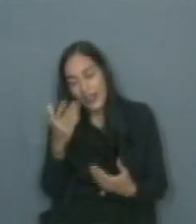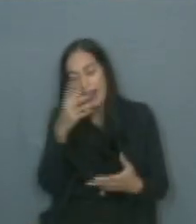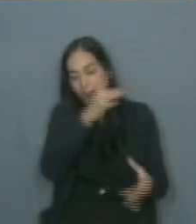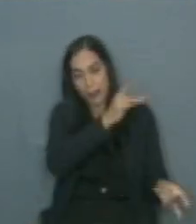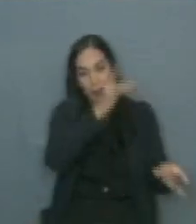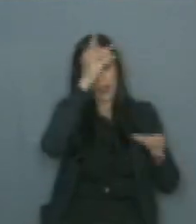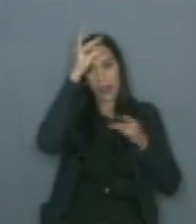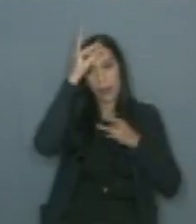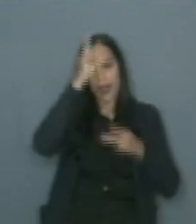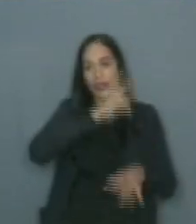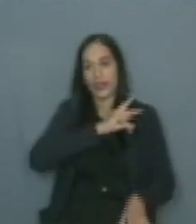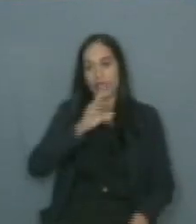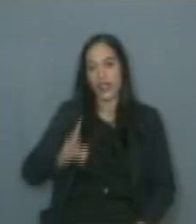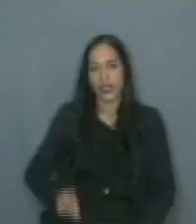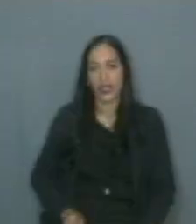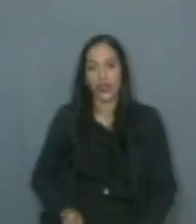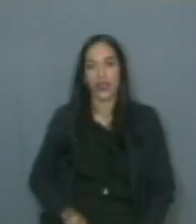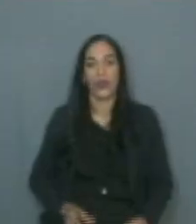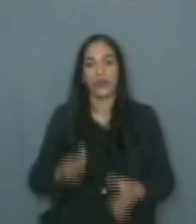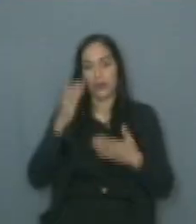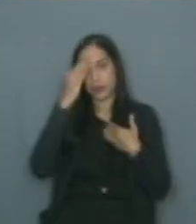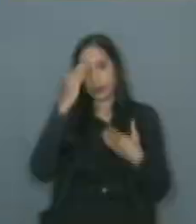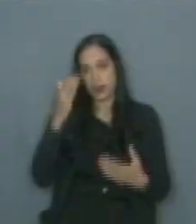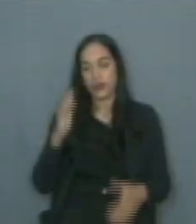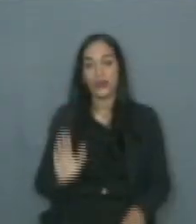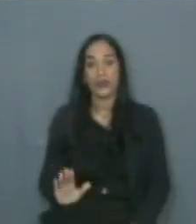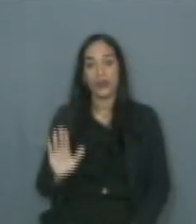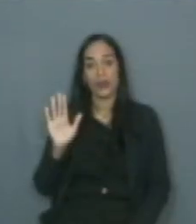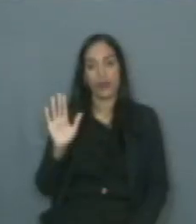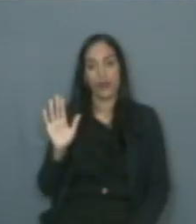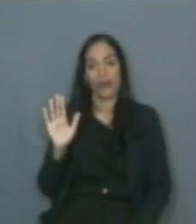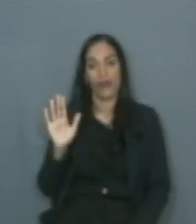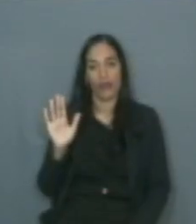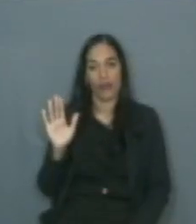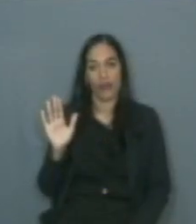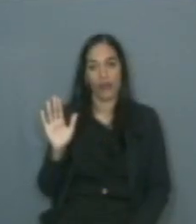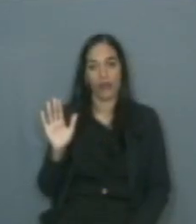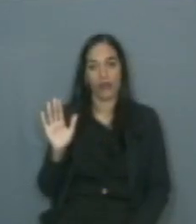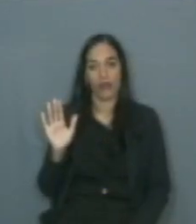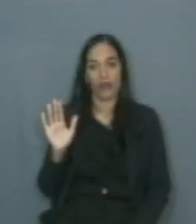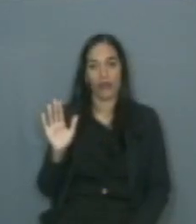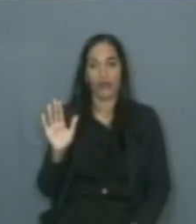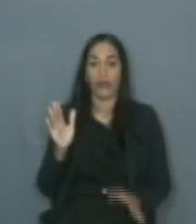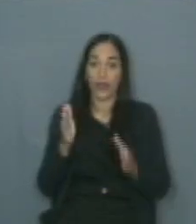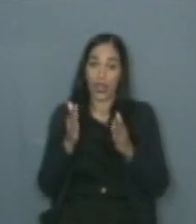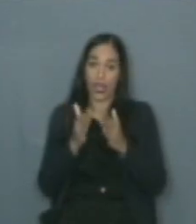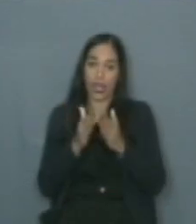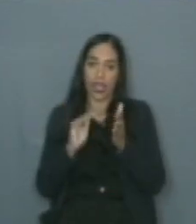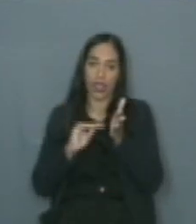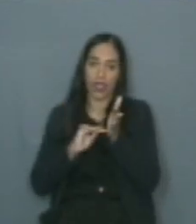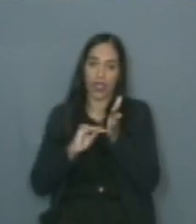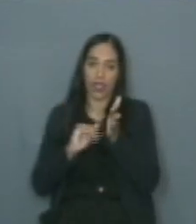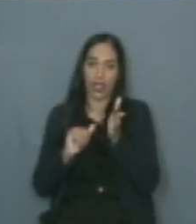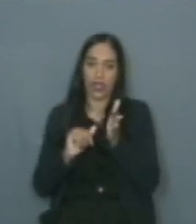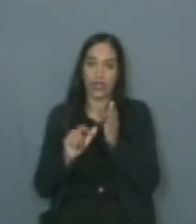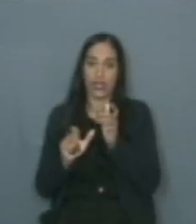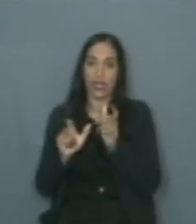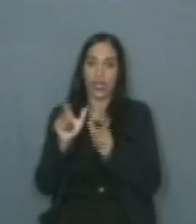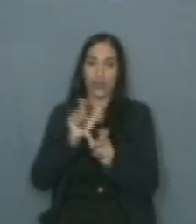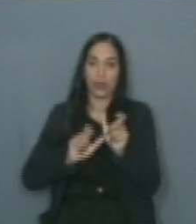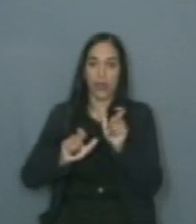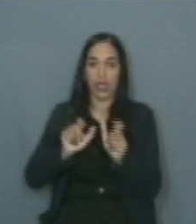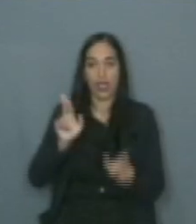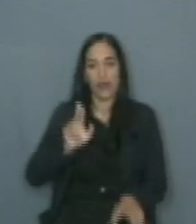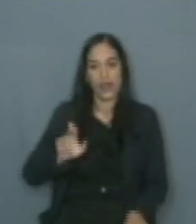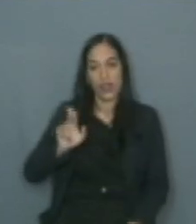vereador. Obrigado, vereador Tiago. Vereador Gilson, só interrompendo Vossa Excelência e pedir para que tire as palavras utilizadas